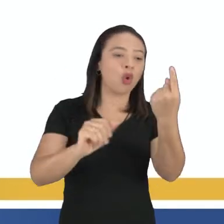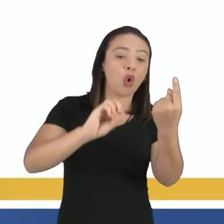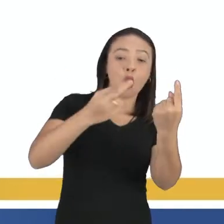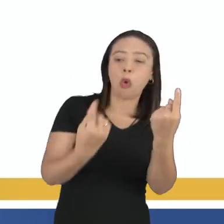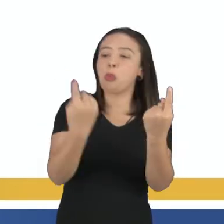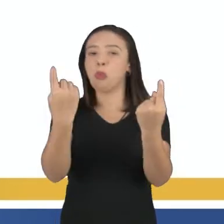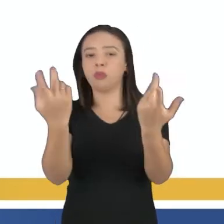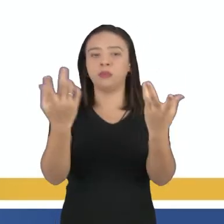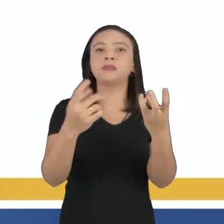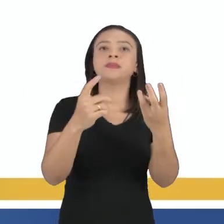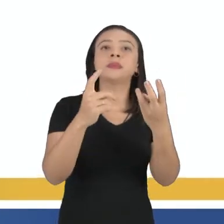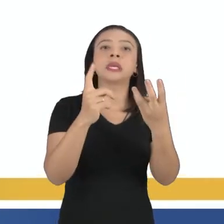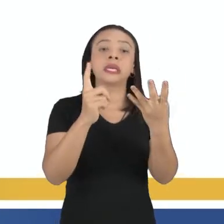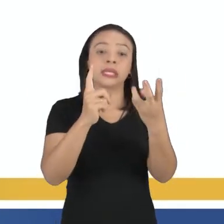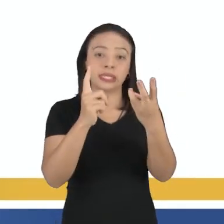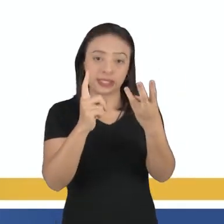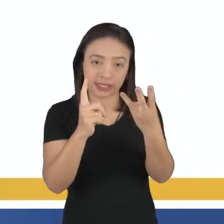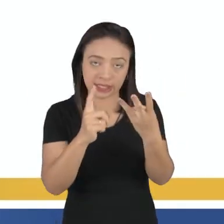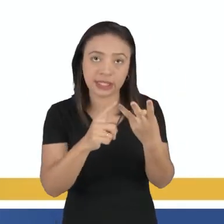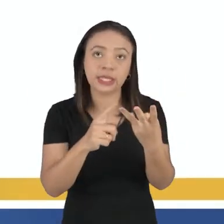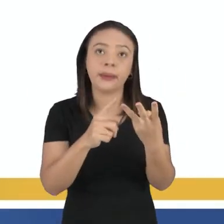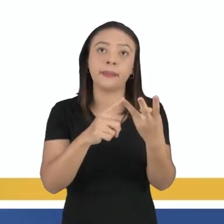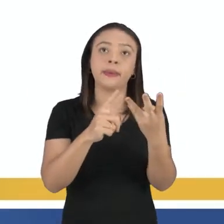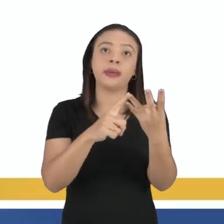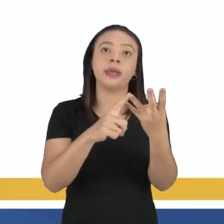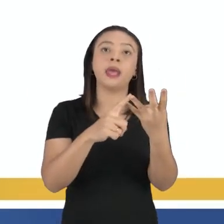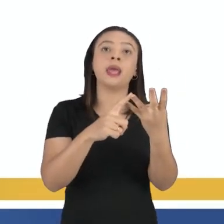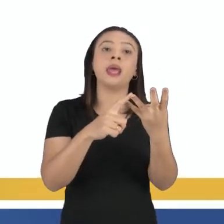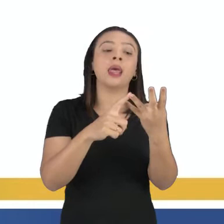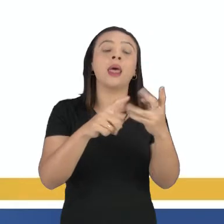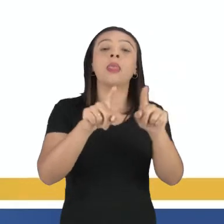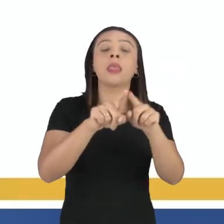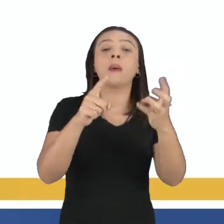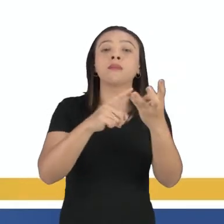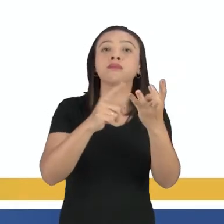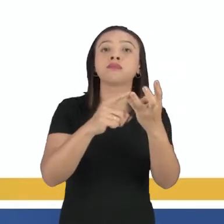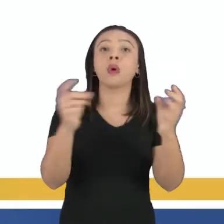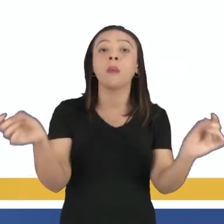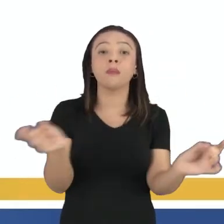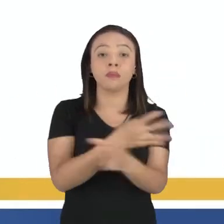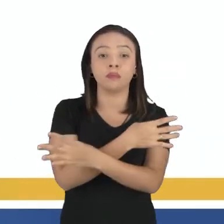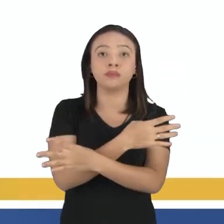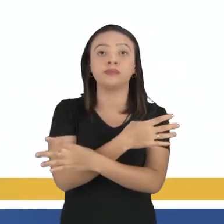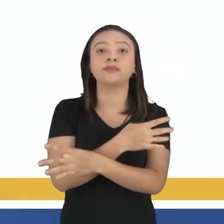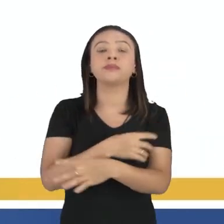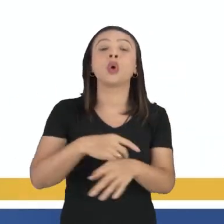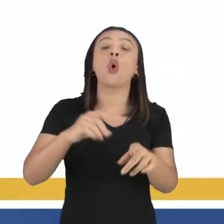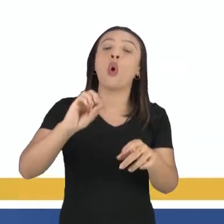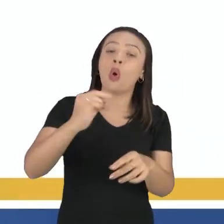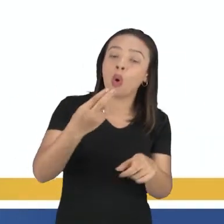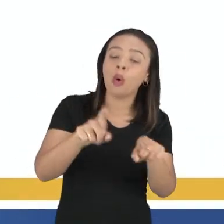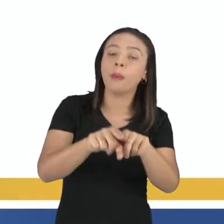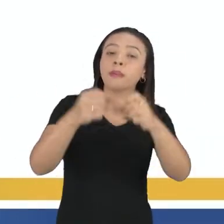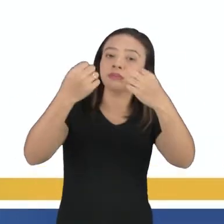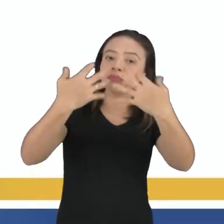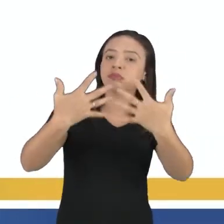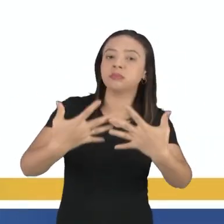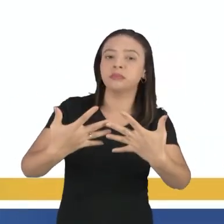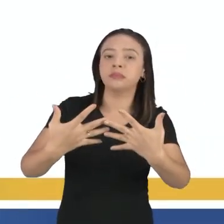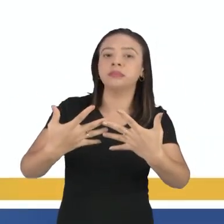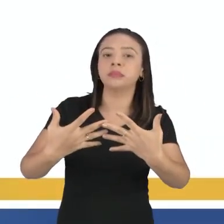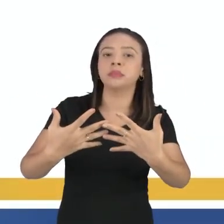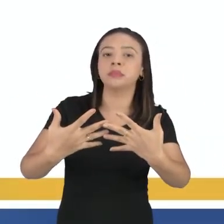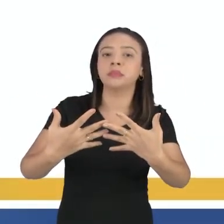tá? Conclusiva, dando essa conclusão ali para aquelas orações, ou explicativa, dando